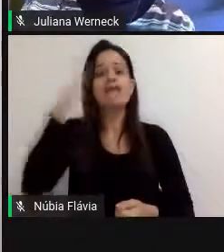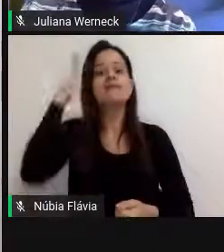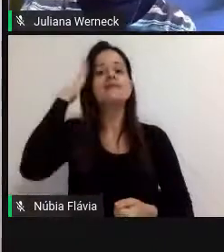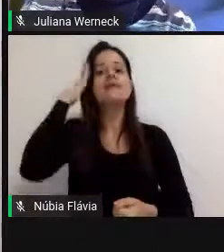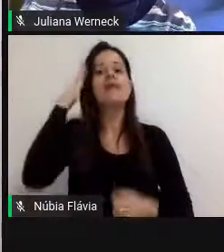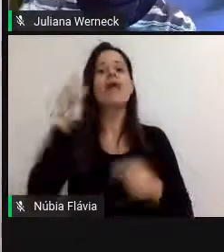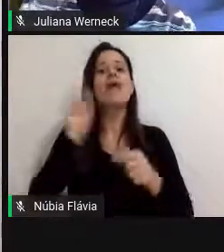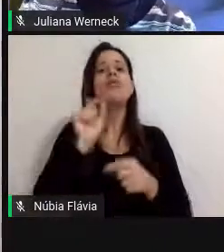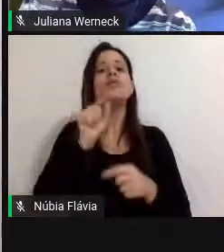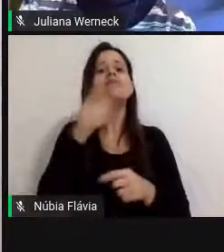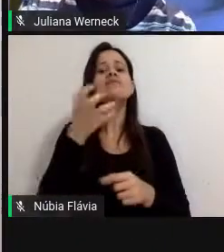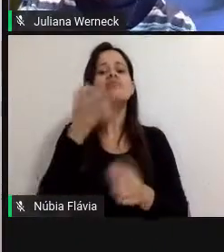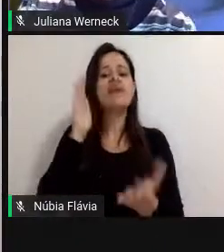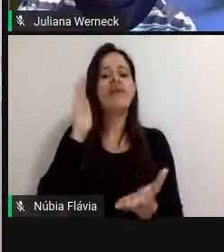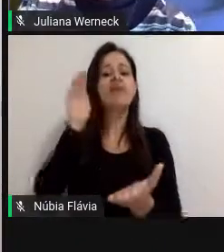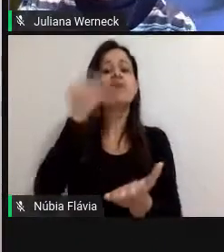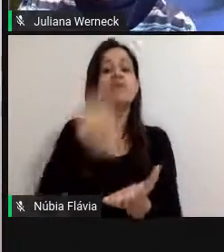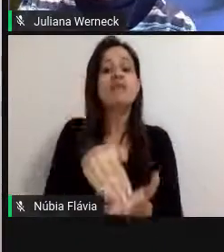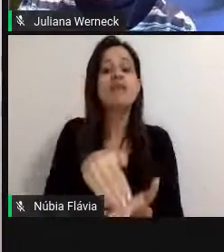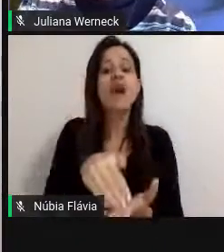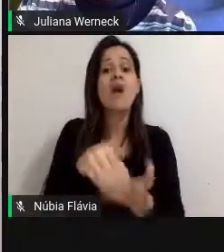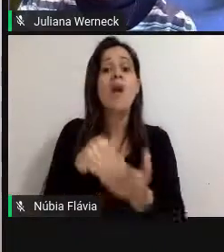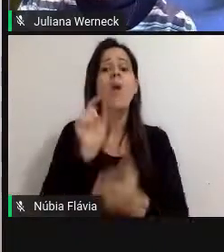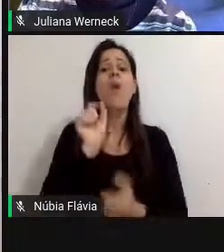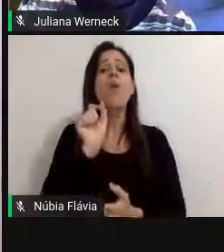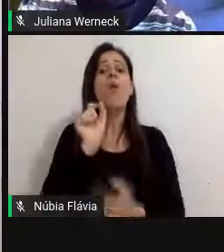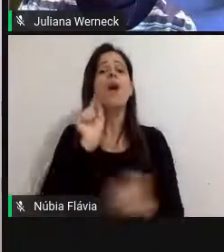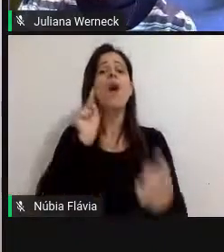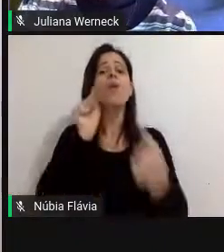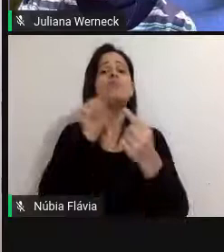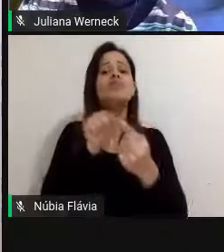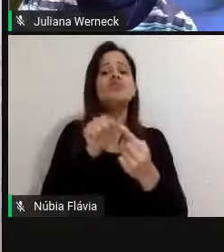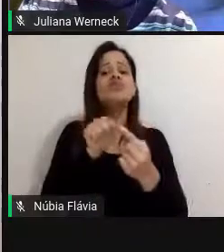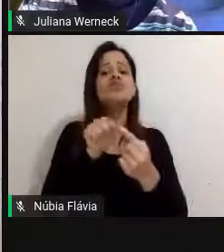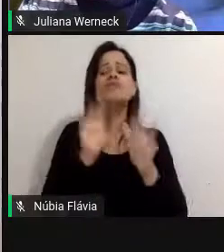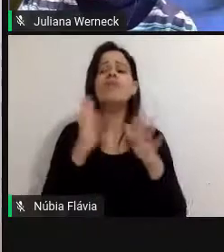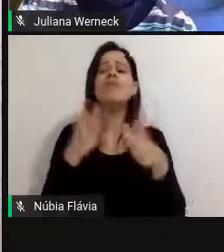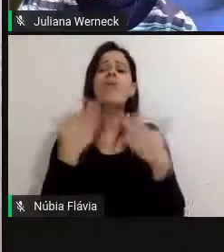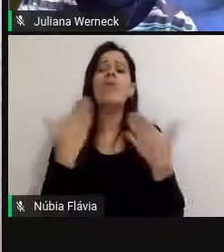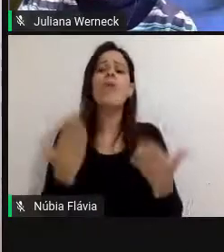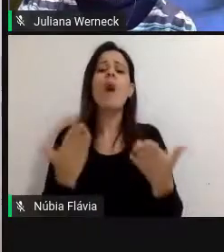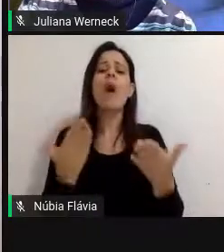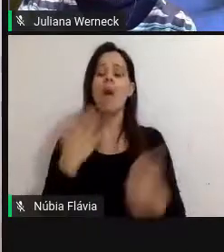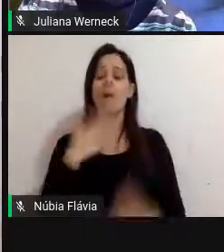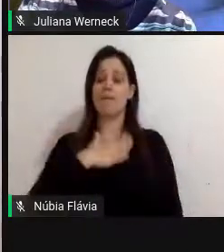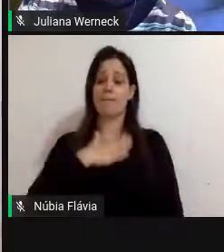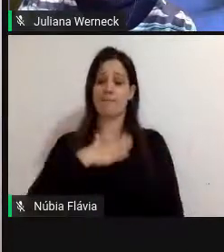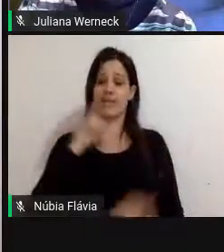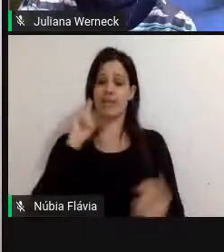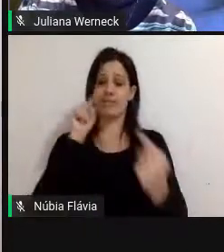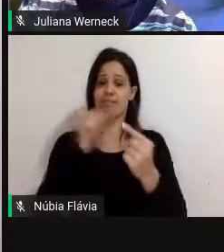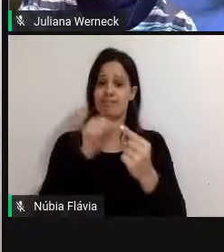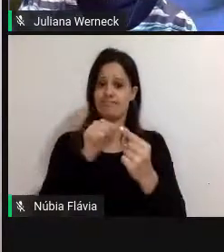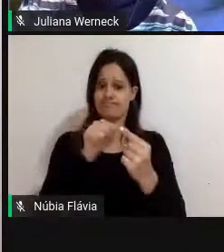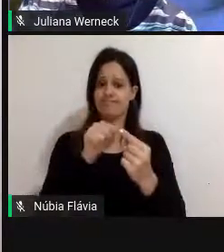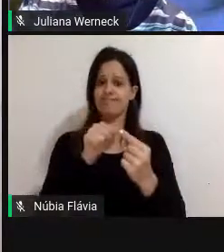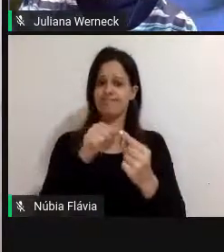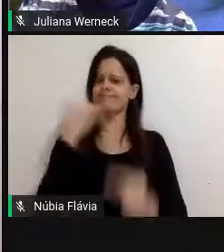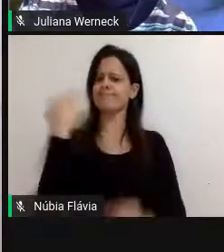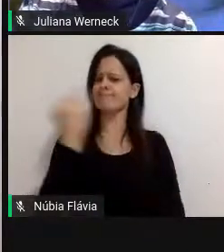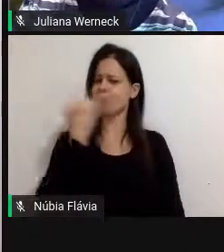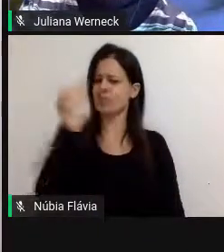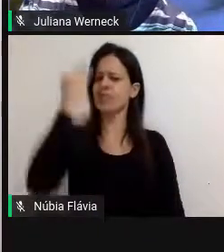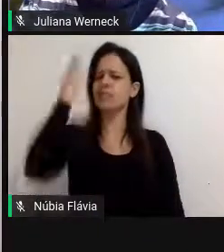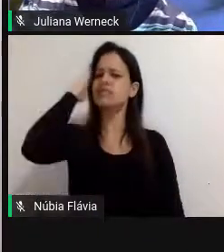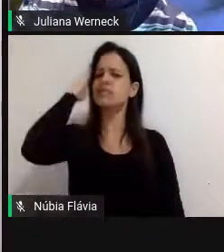caminho. Qual que é o nosso objetivo? O que é extraordinário para a gente? Qual é a nossa meta? É muito importante que a gente saiba qual que é a